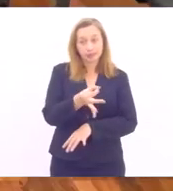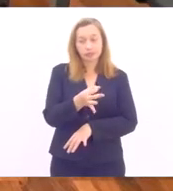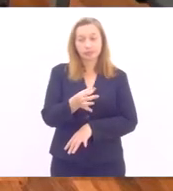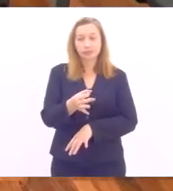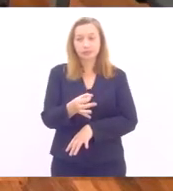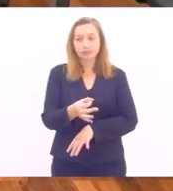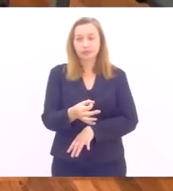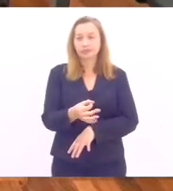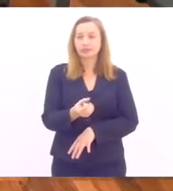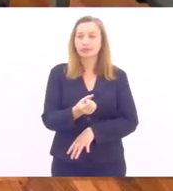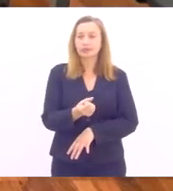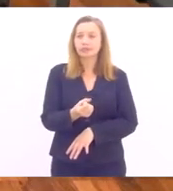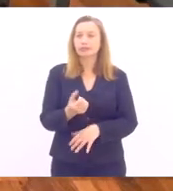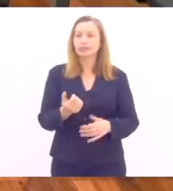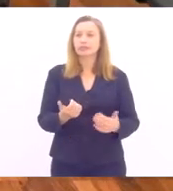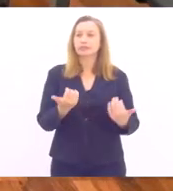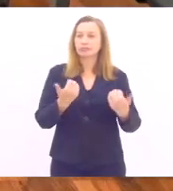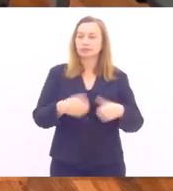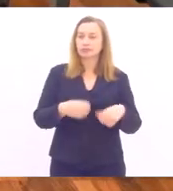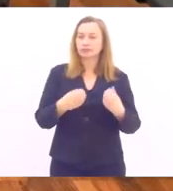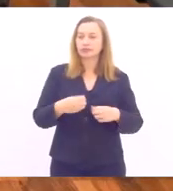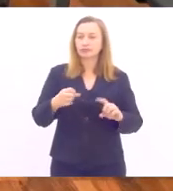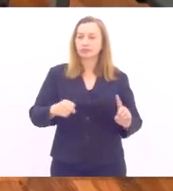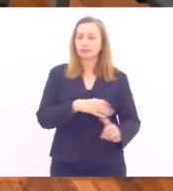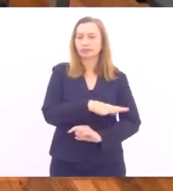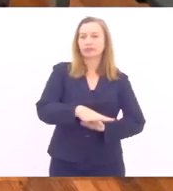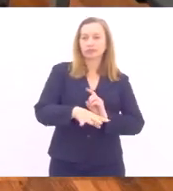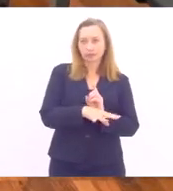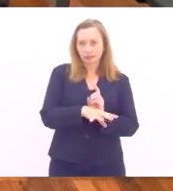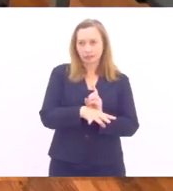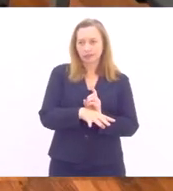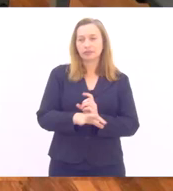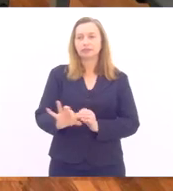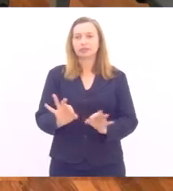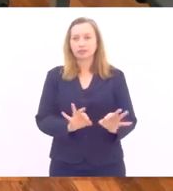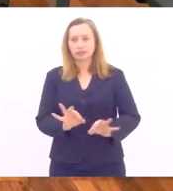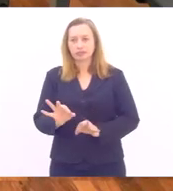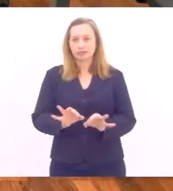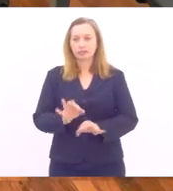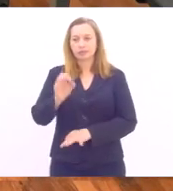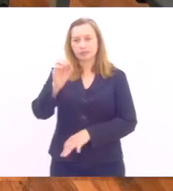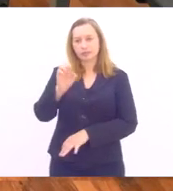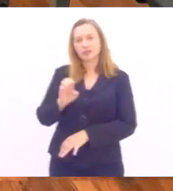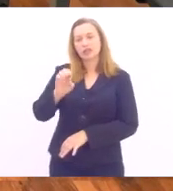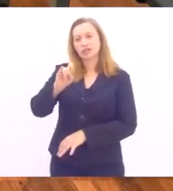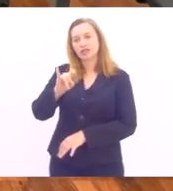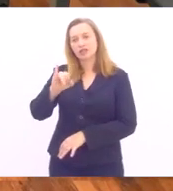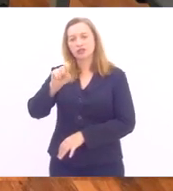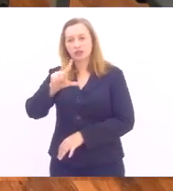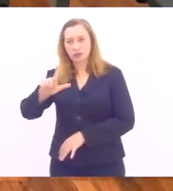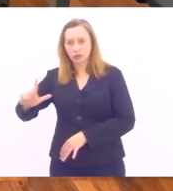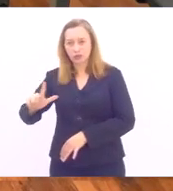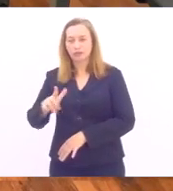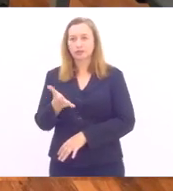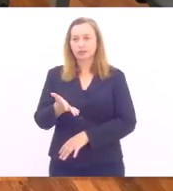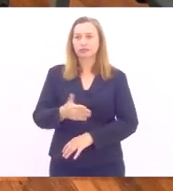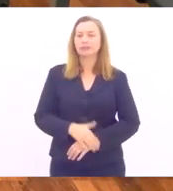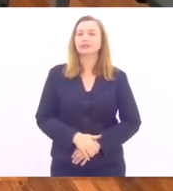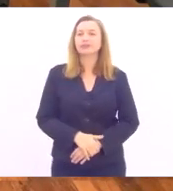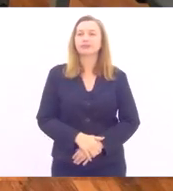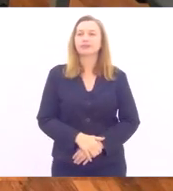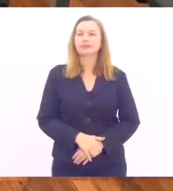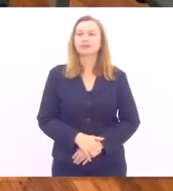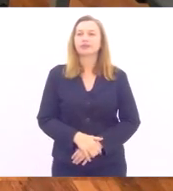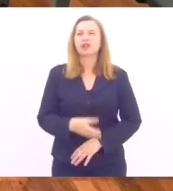de uma demanda da sociedade civil organizada como um todo. Não é? Eu acho